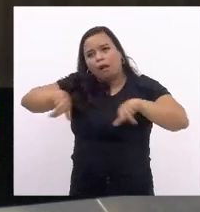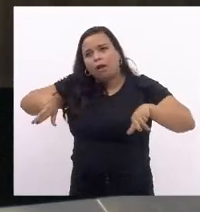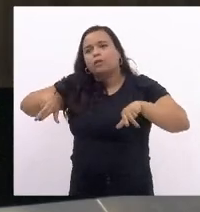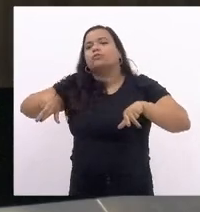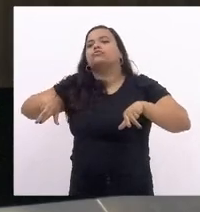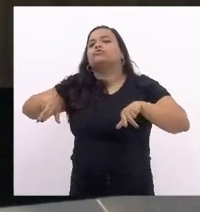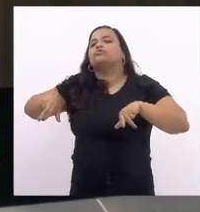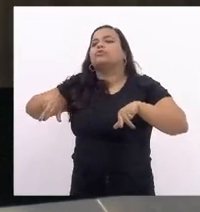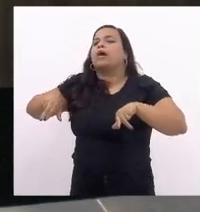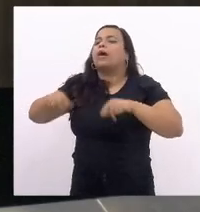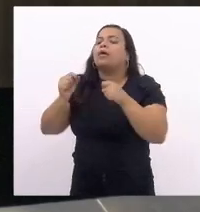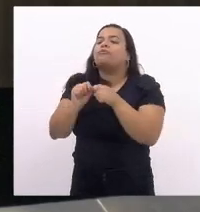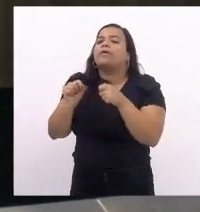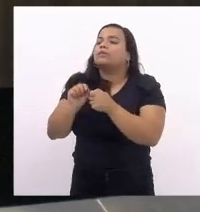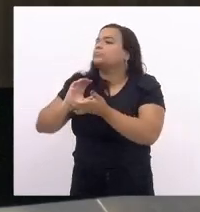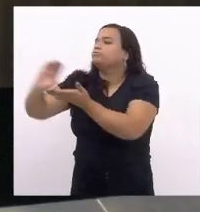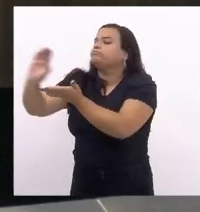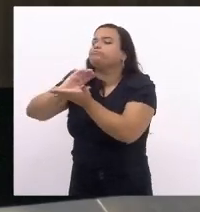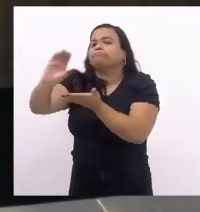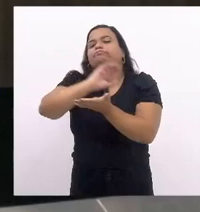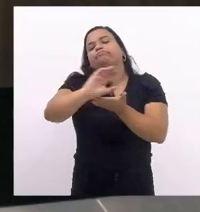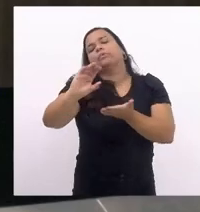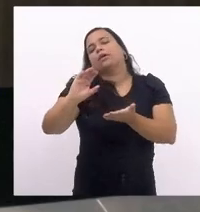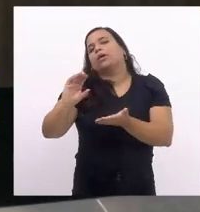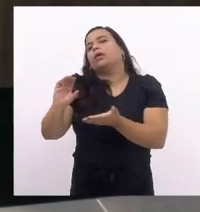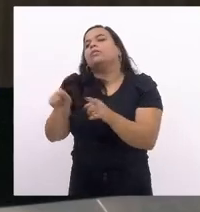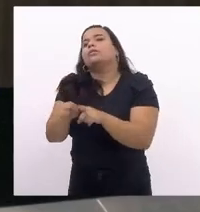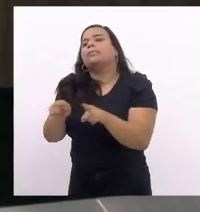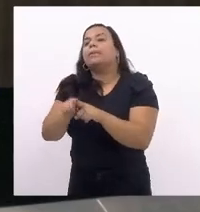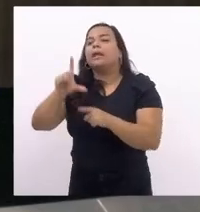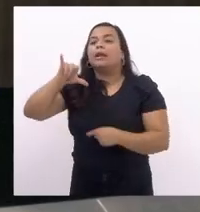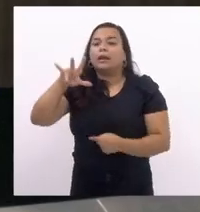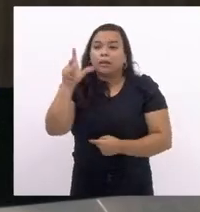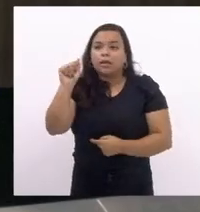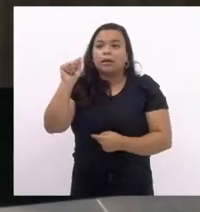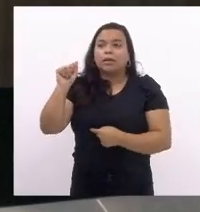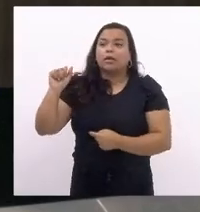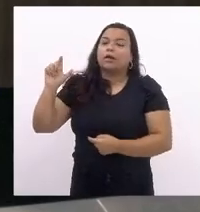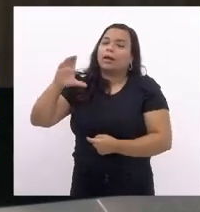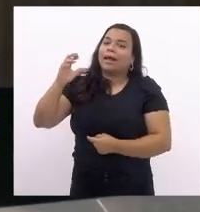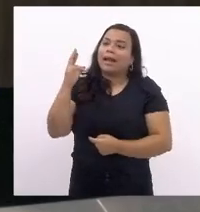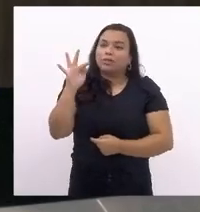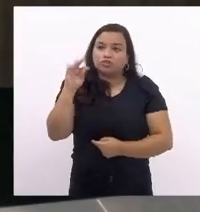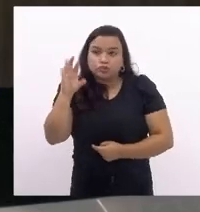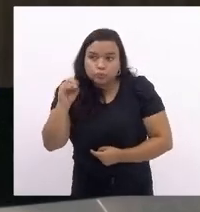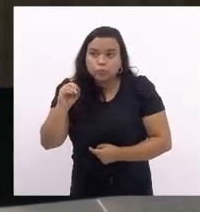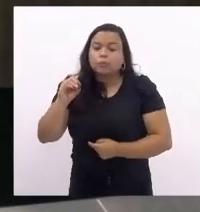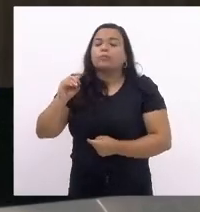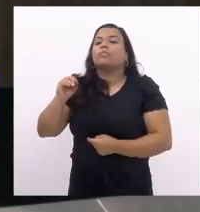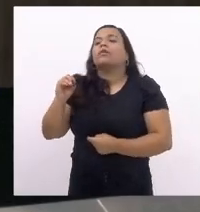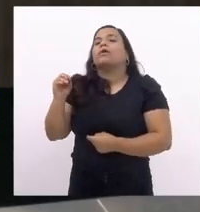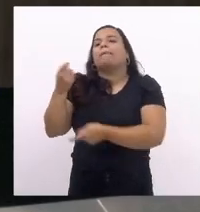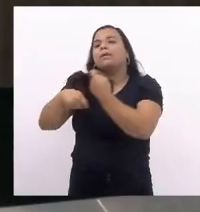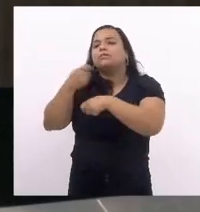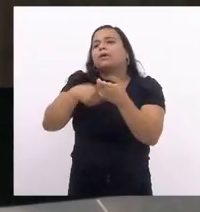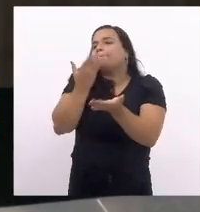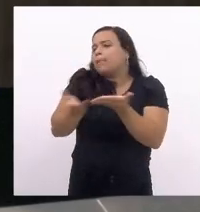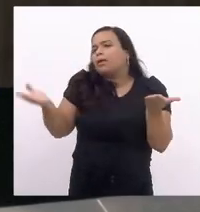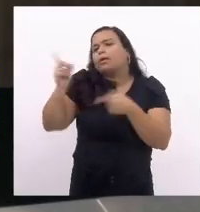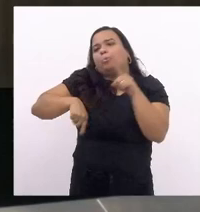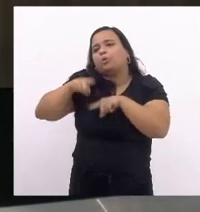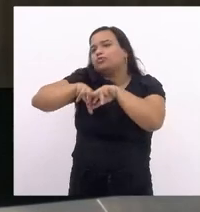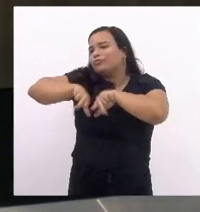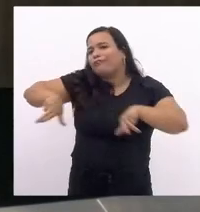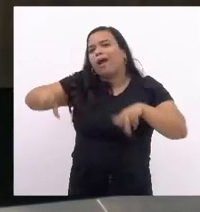de empréstimo, de linha de crédito aos comerciantes que perderam seus produtos na enchente